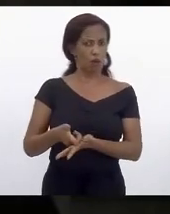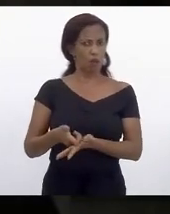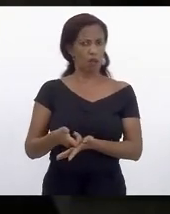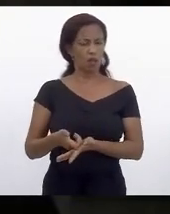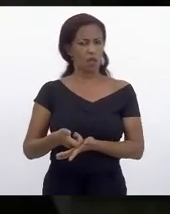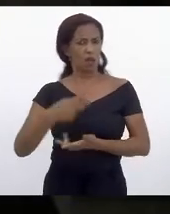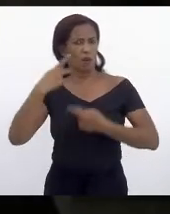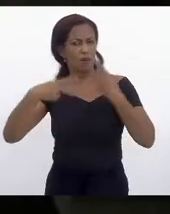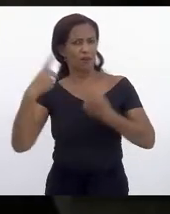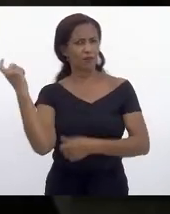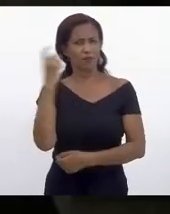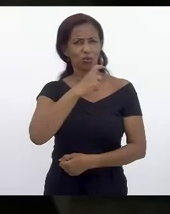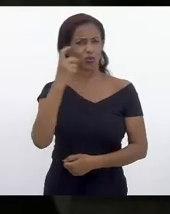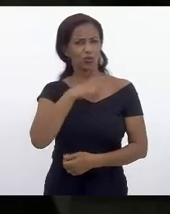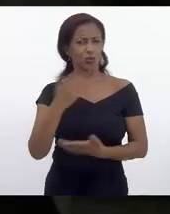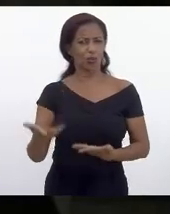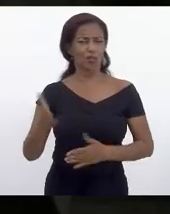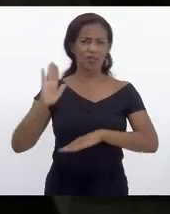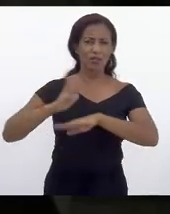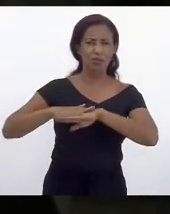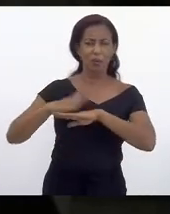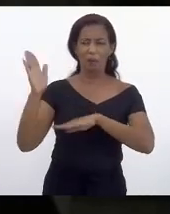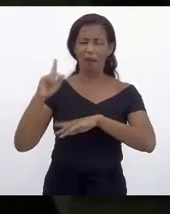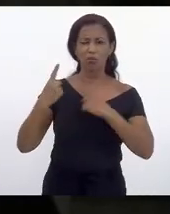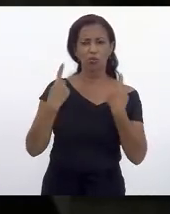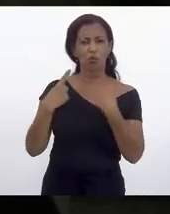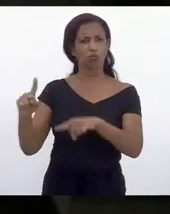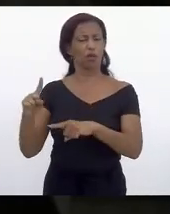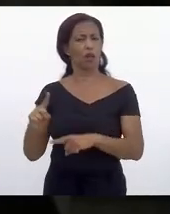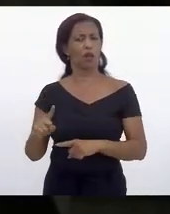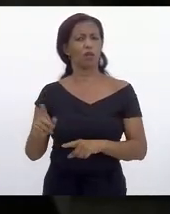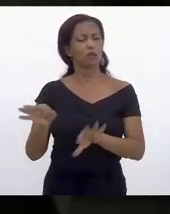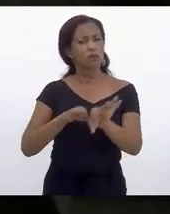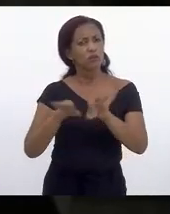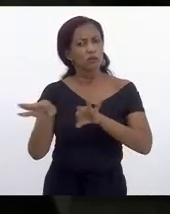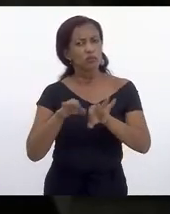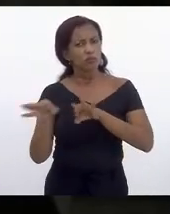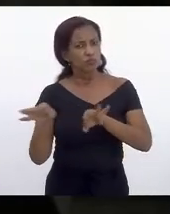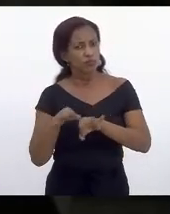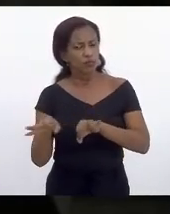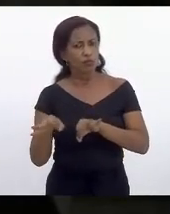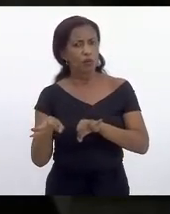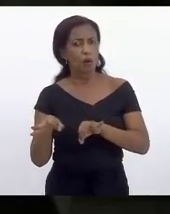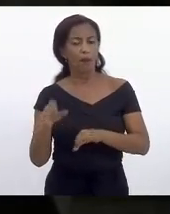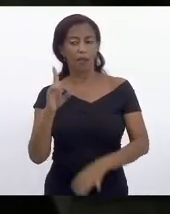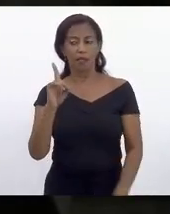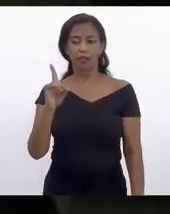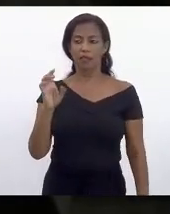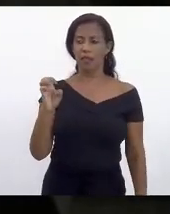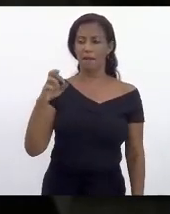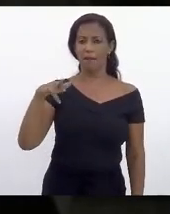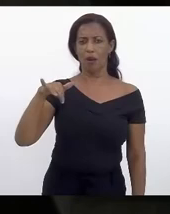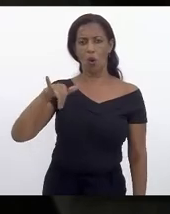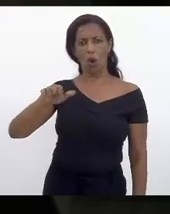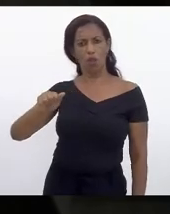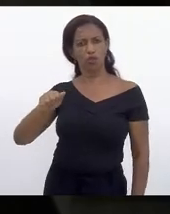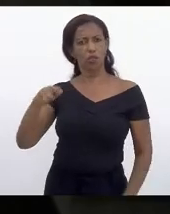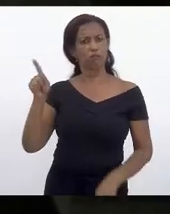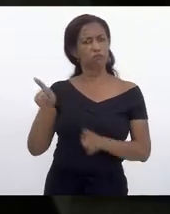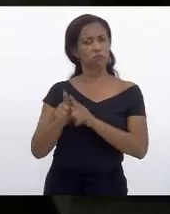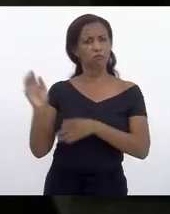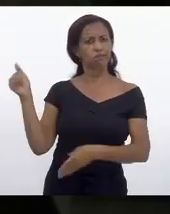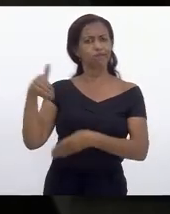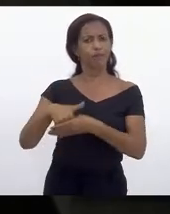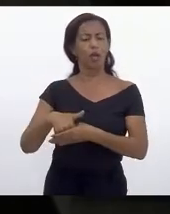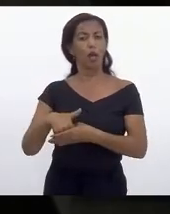esse. Entretanto, somos mais contrários ainda que, de maneira demagógica e oportunista eleitoreira, agora